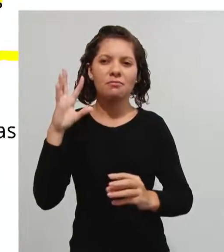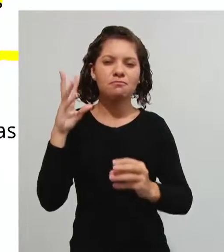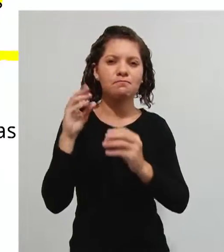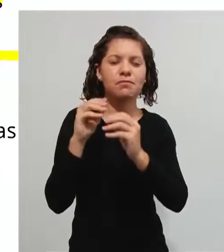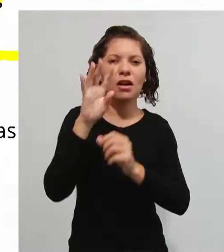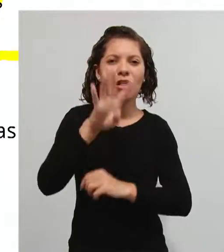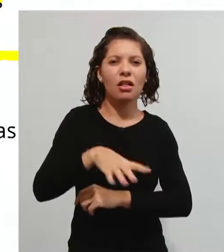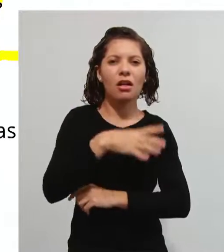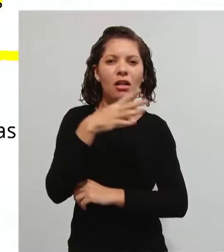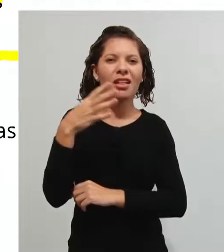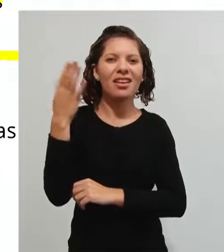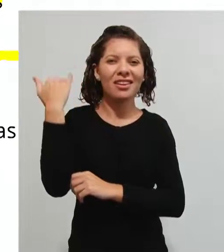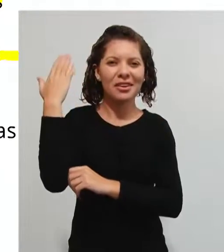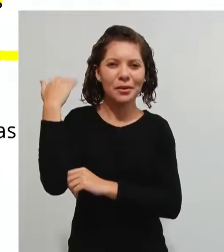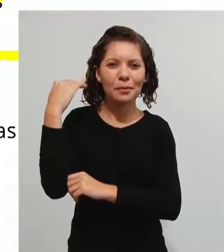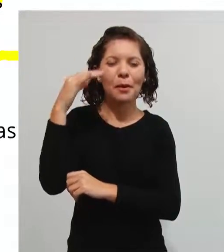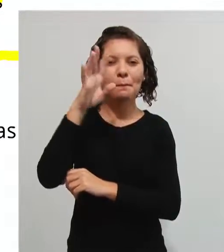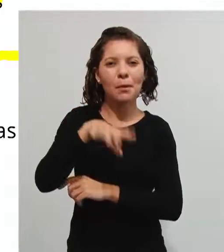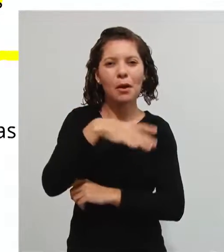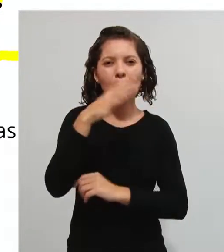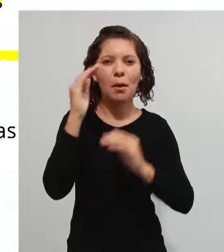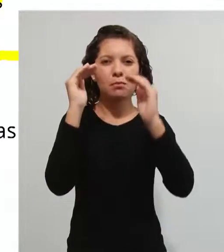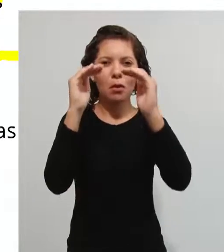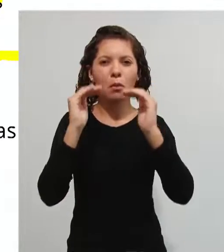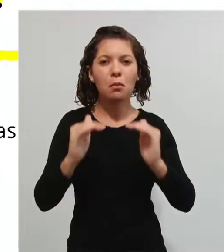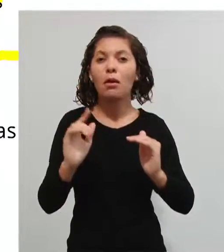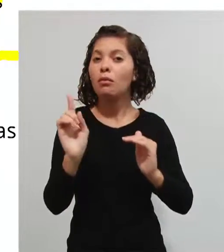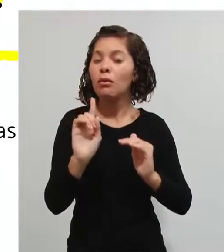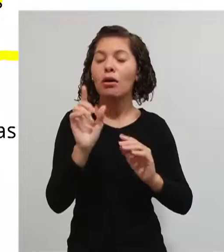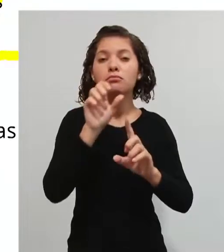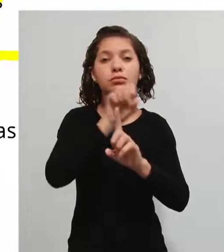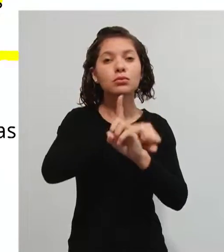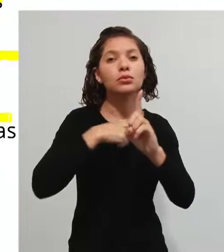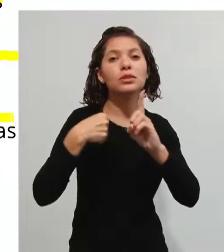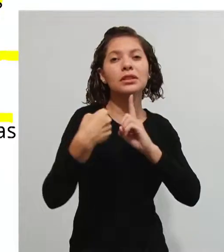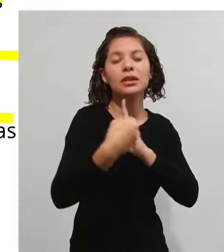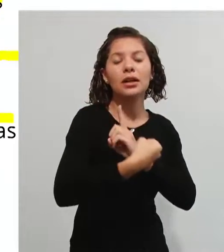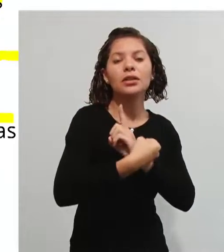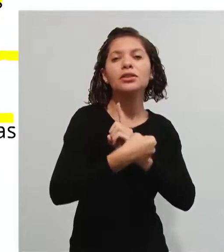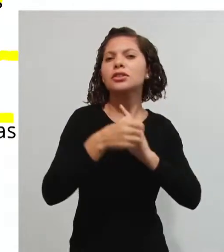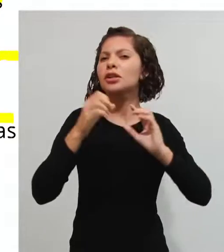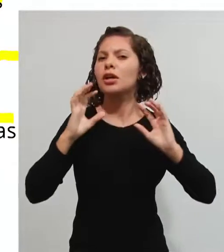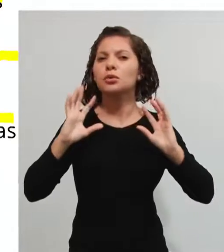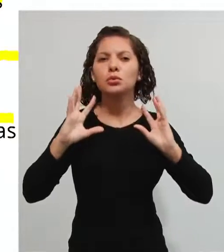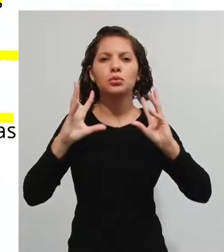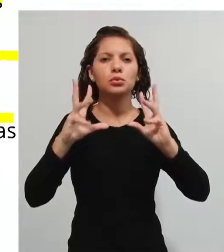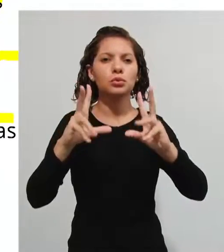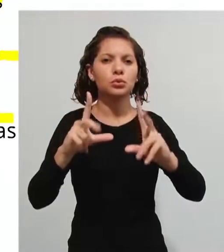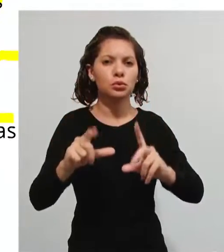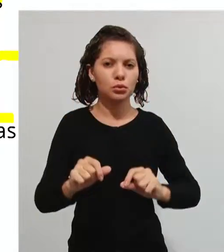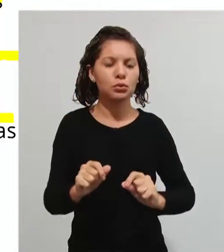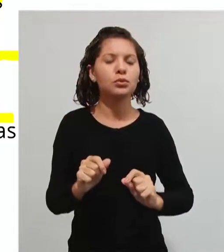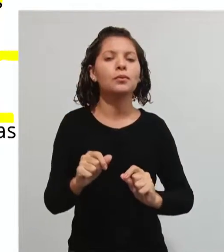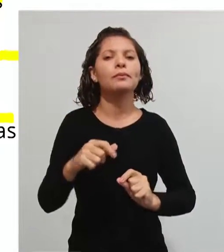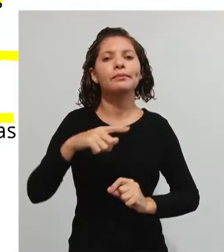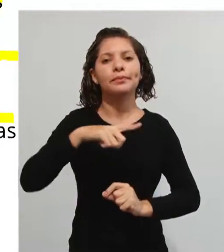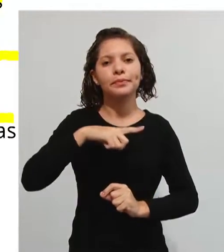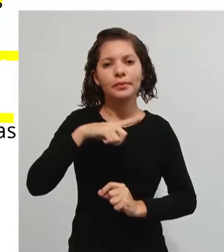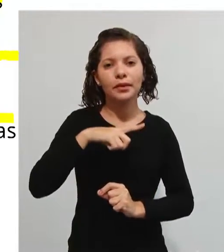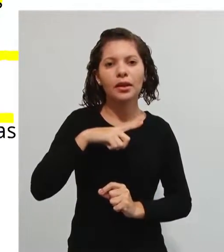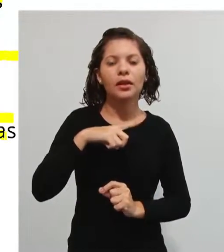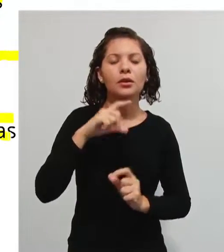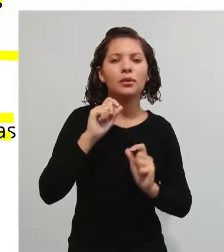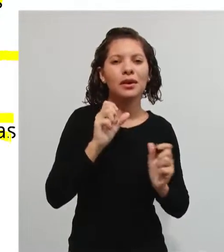vocês. Ele detém, ou seja, ele é todo aquele realizado por entidade,